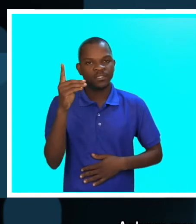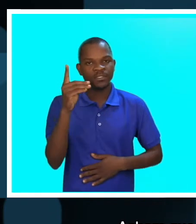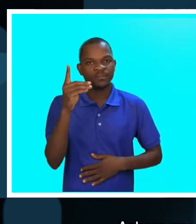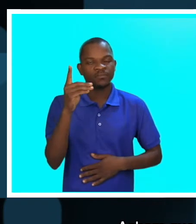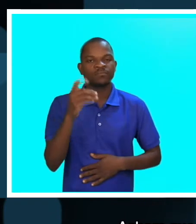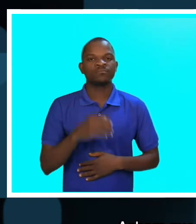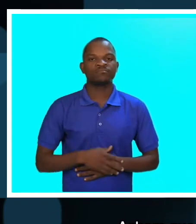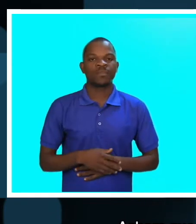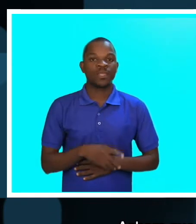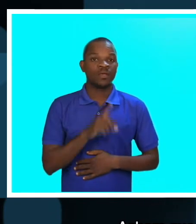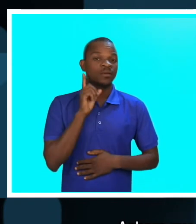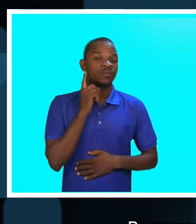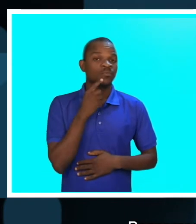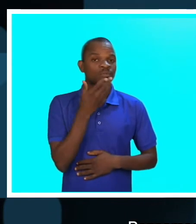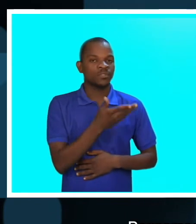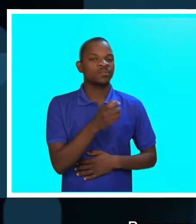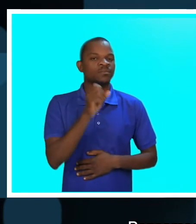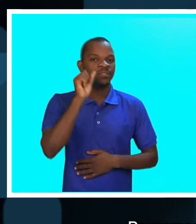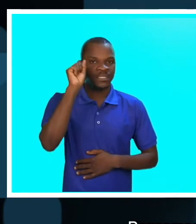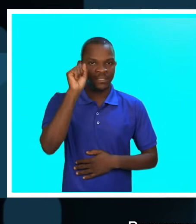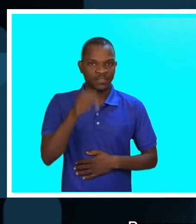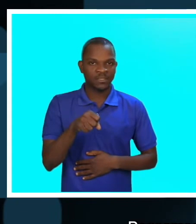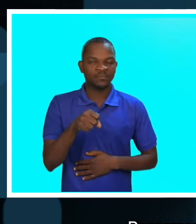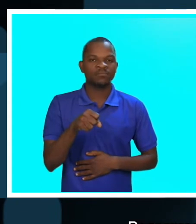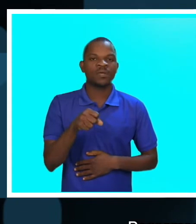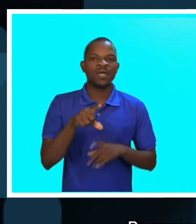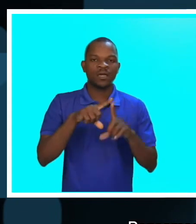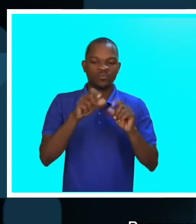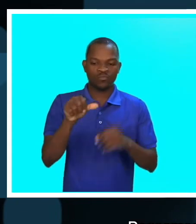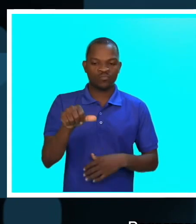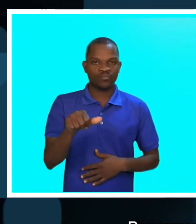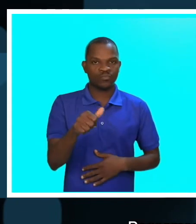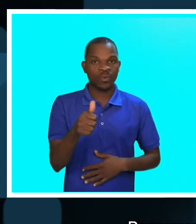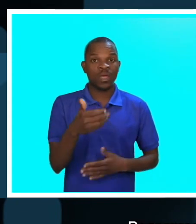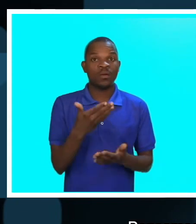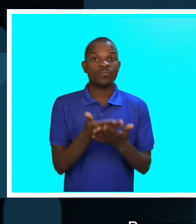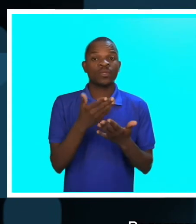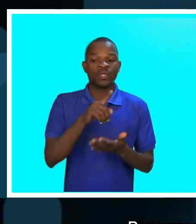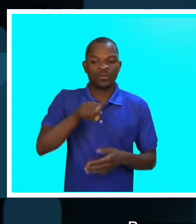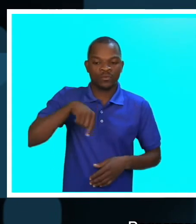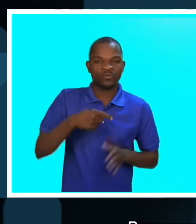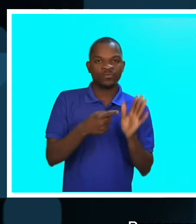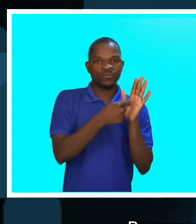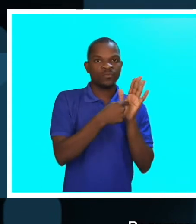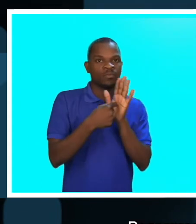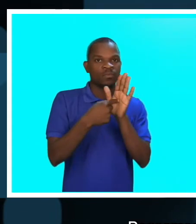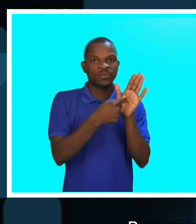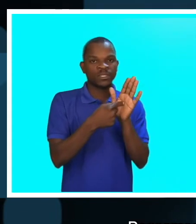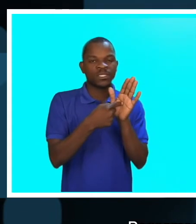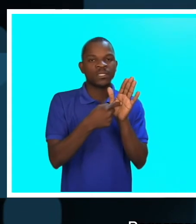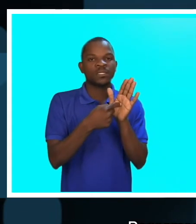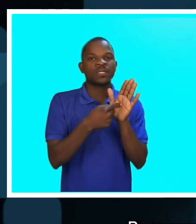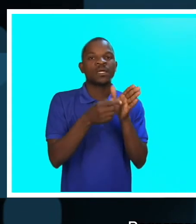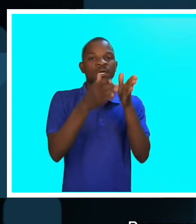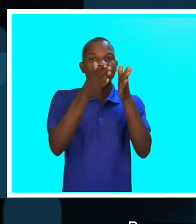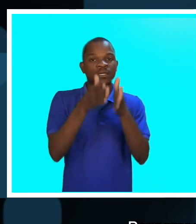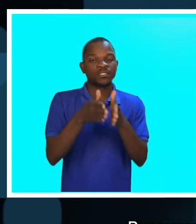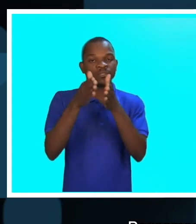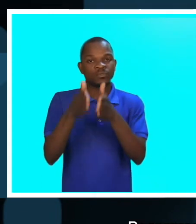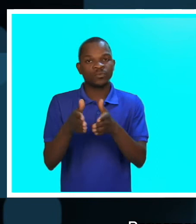crianças na sociedade? Sim, nós achamos que vai melhorar porque nós vamos despertar, não é, atenção